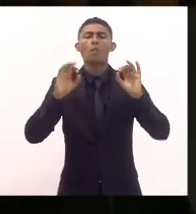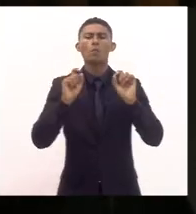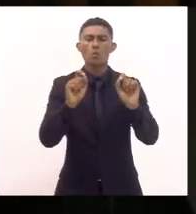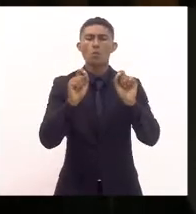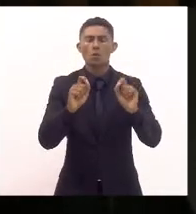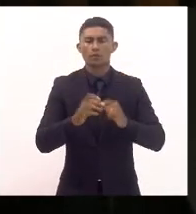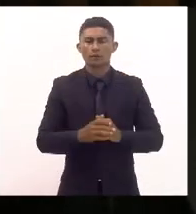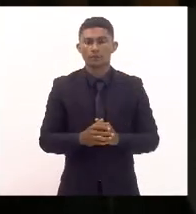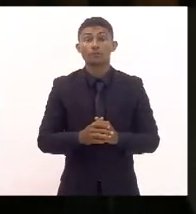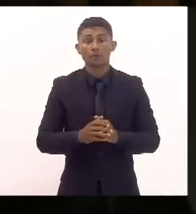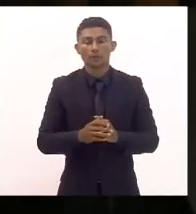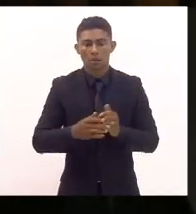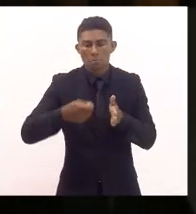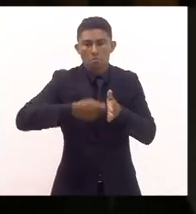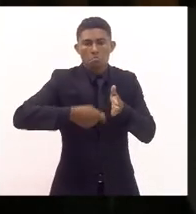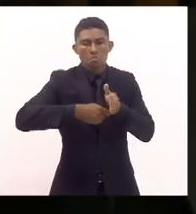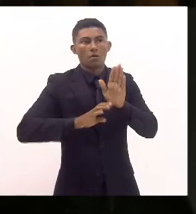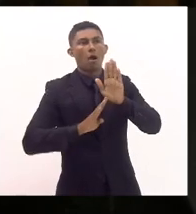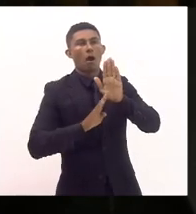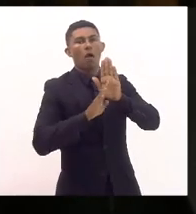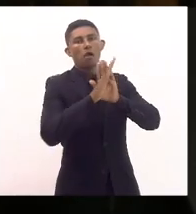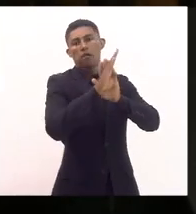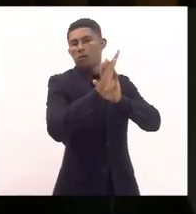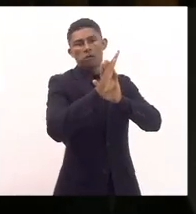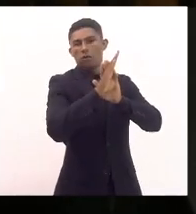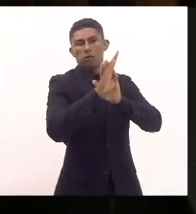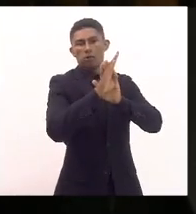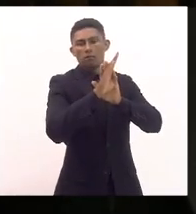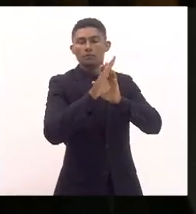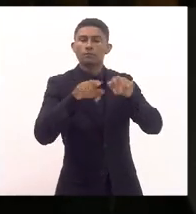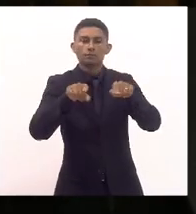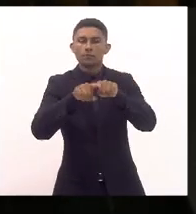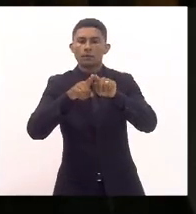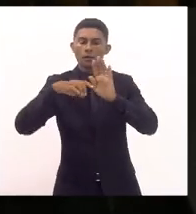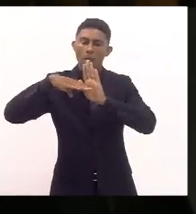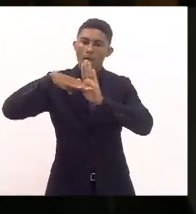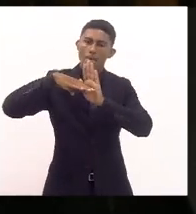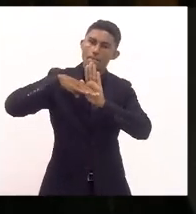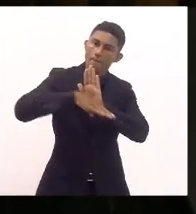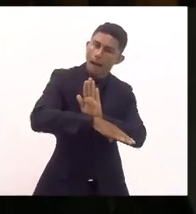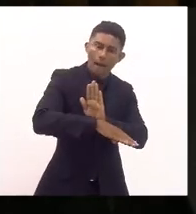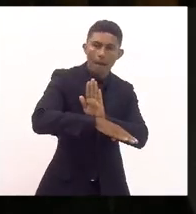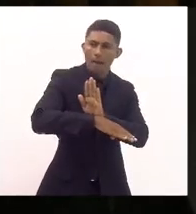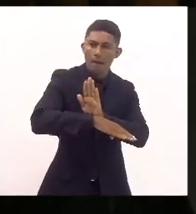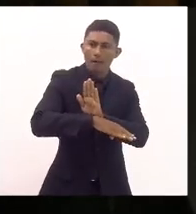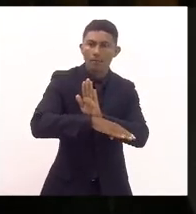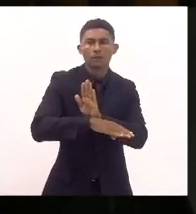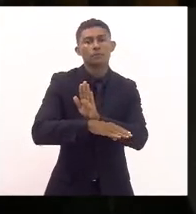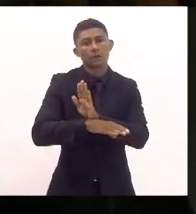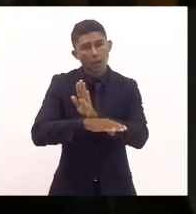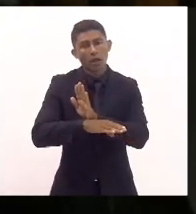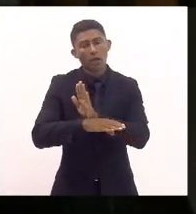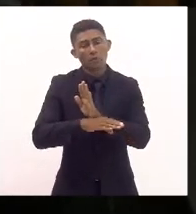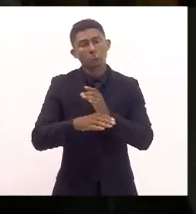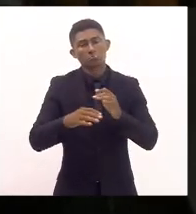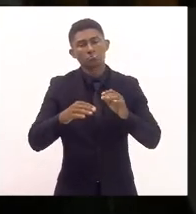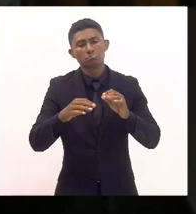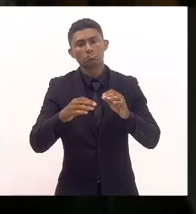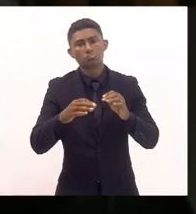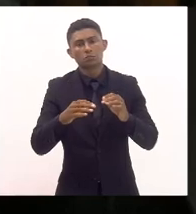é aquela que não é alta nem extremamente baixa é aquela que deu melhor